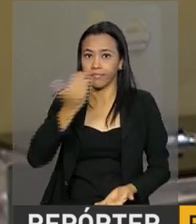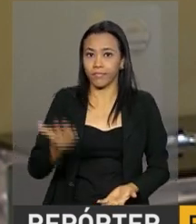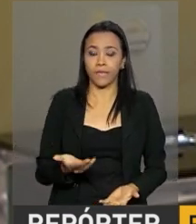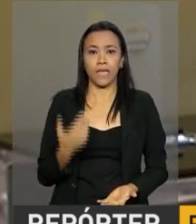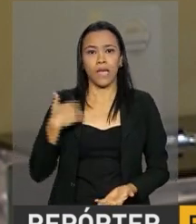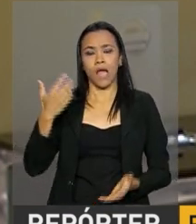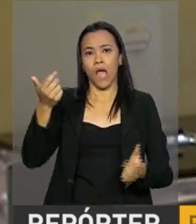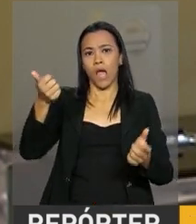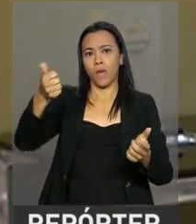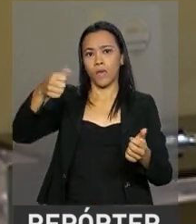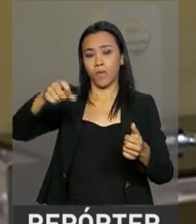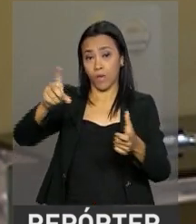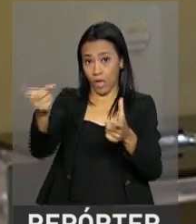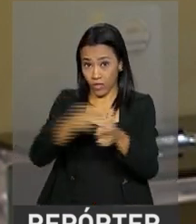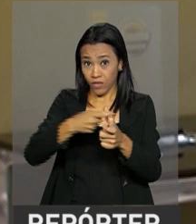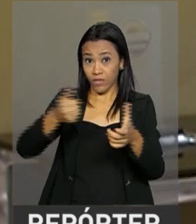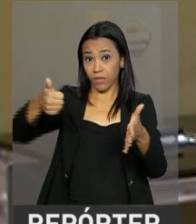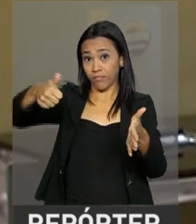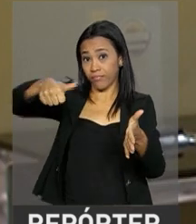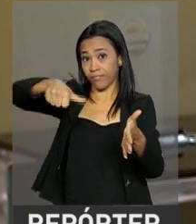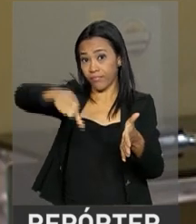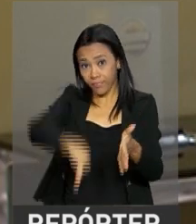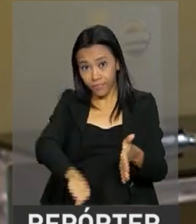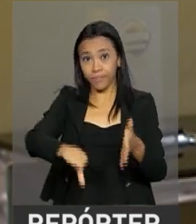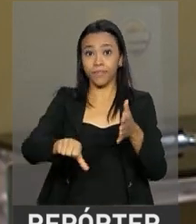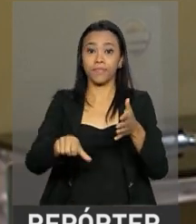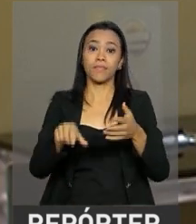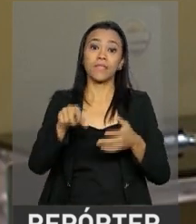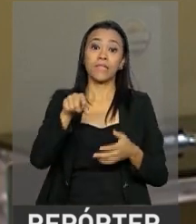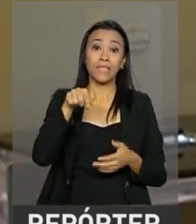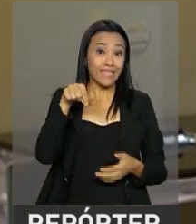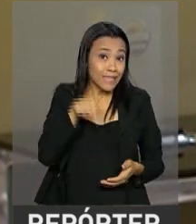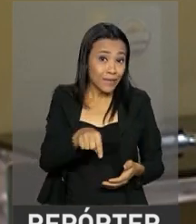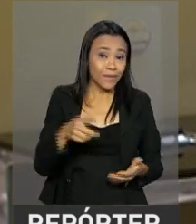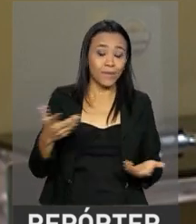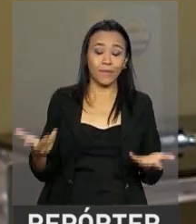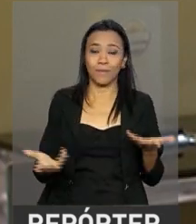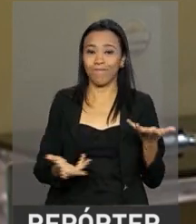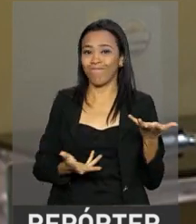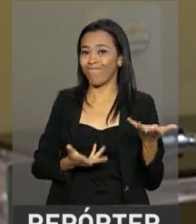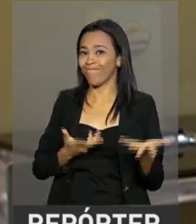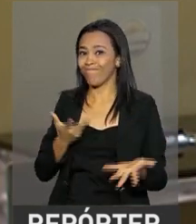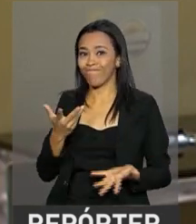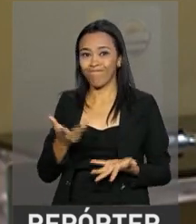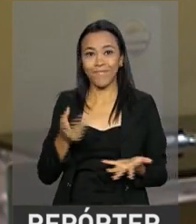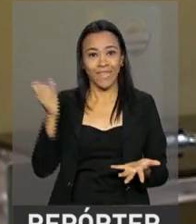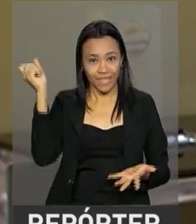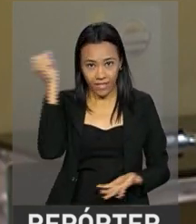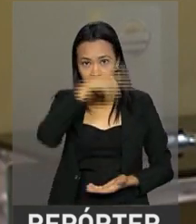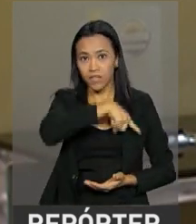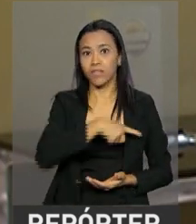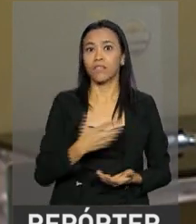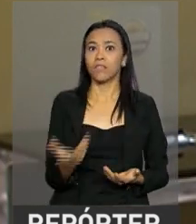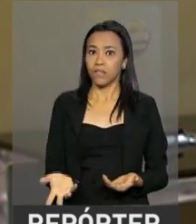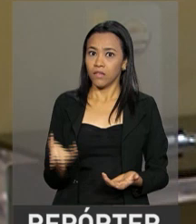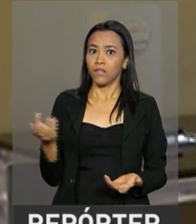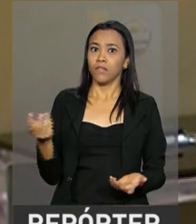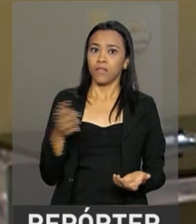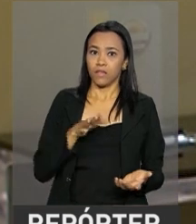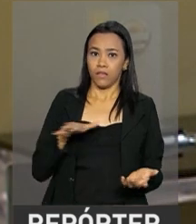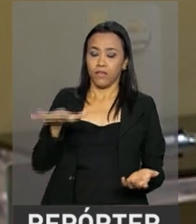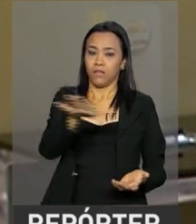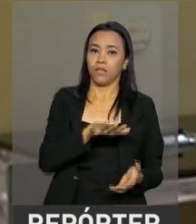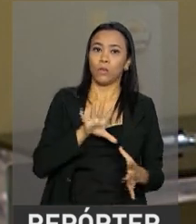déficits recorrentes como é o caso no Brasil atualmente Isso é uma fonte de pressão inflacionária inequívoca